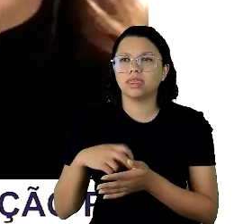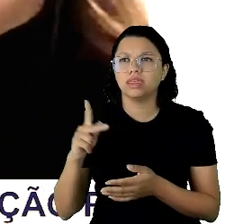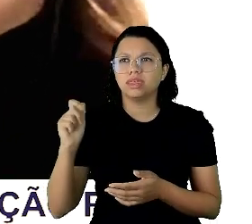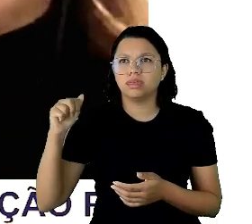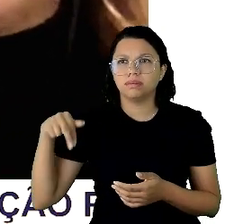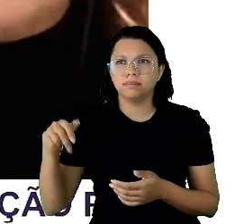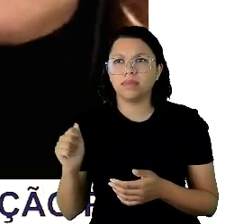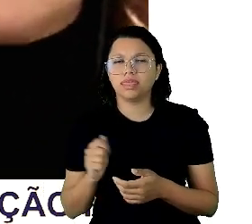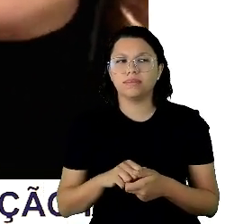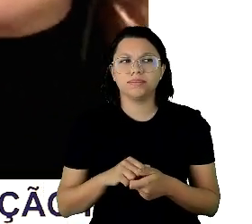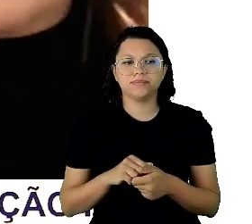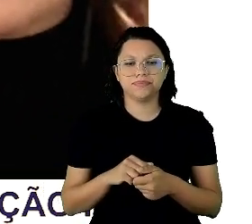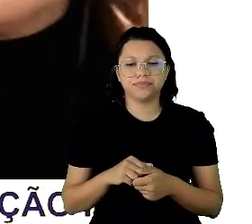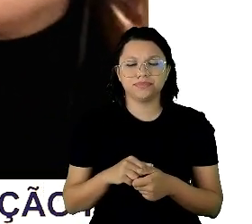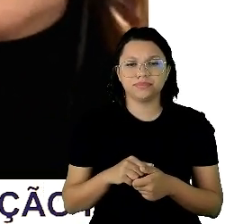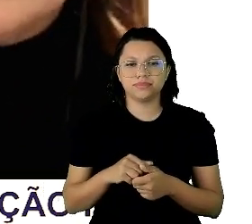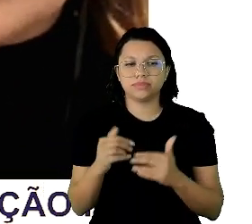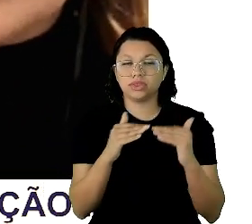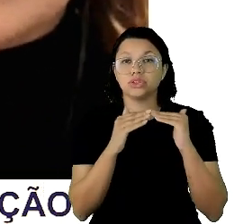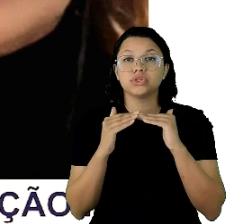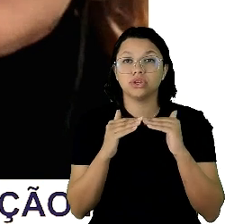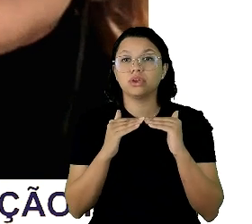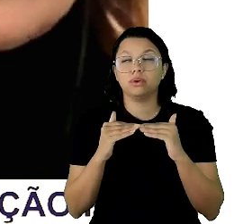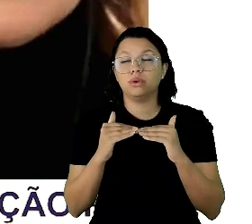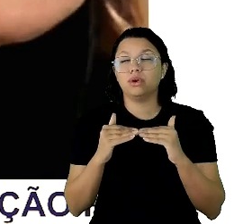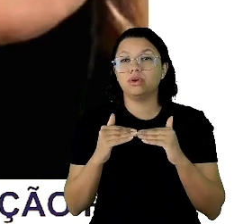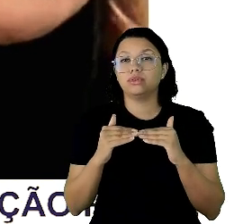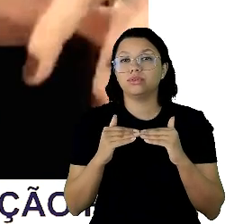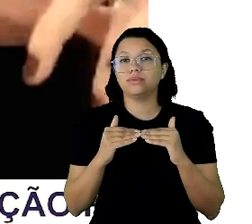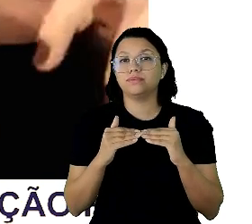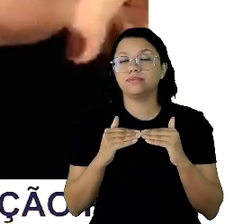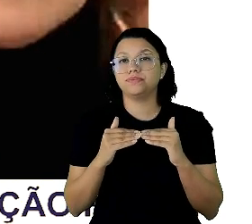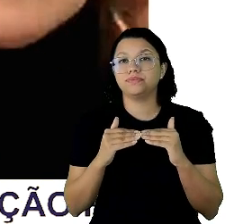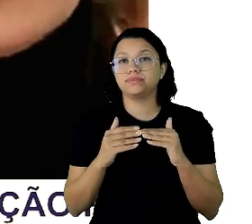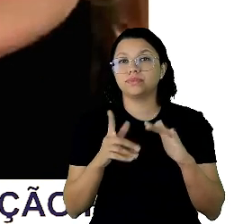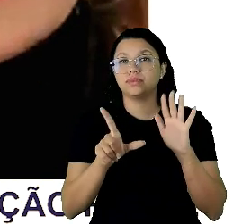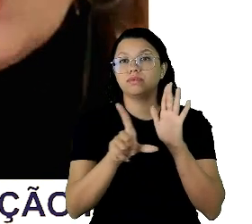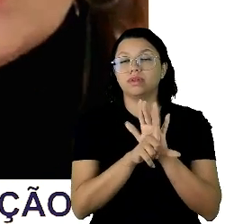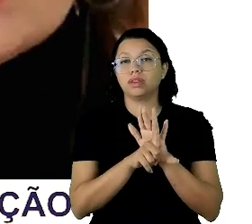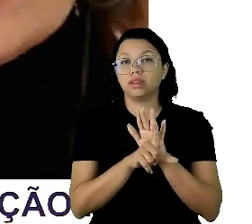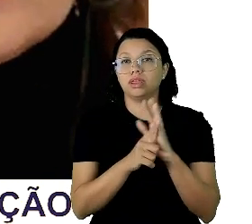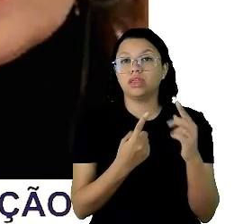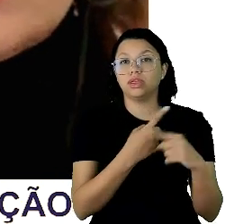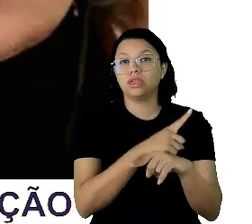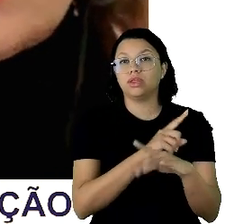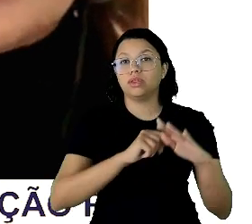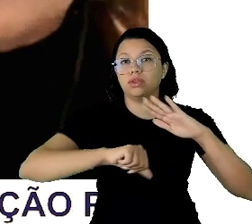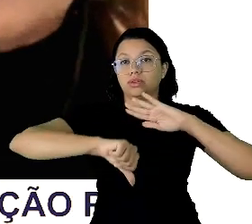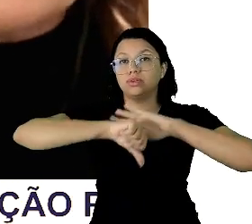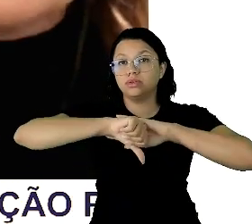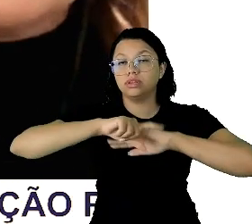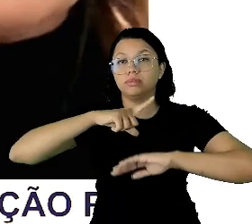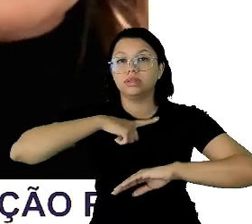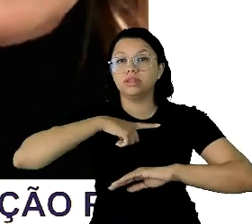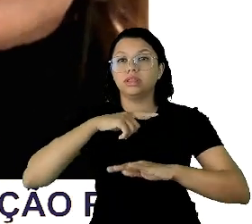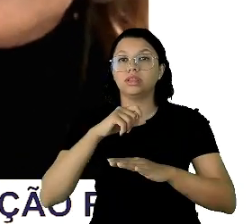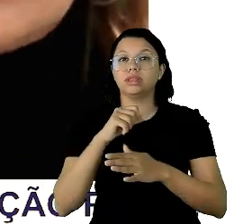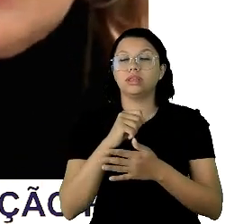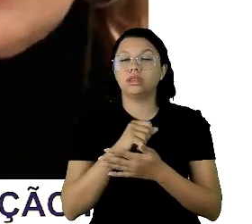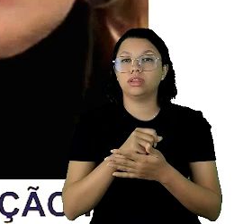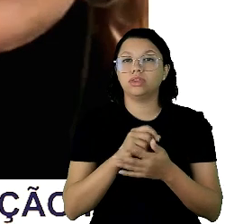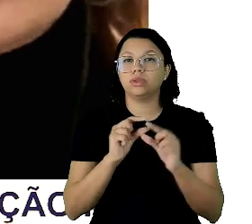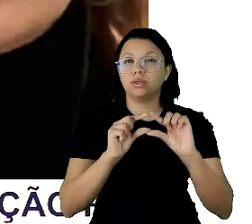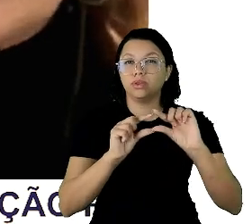De acordo com a lei anticrime, a lei anticrime tem uma ressalva quando ela fala do acordo de não persecução